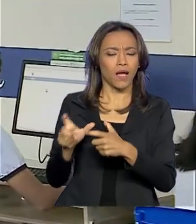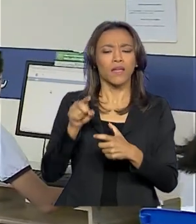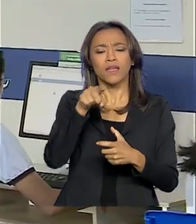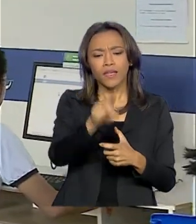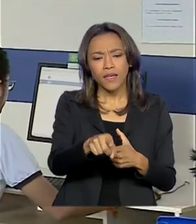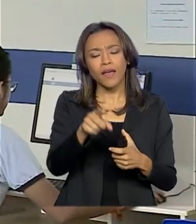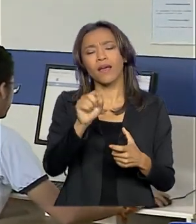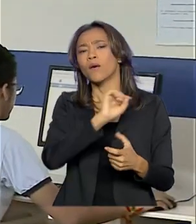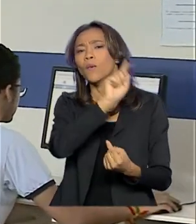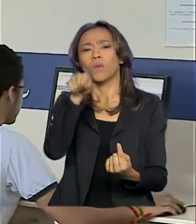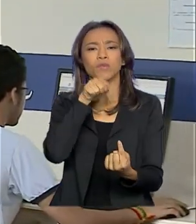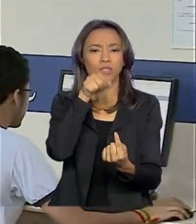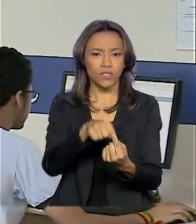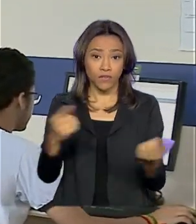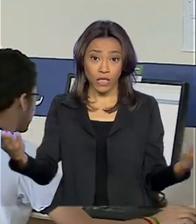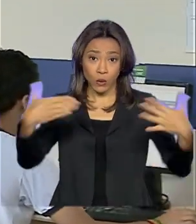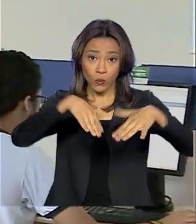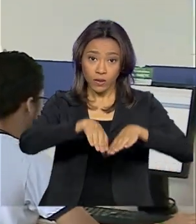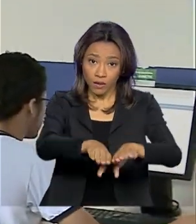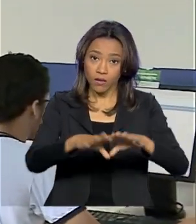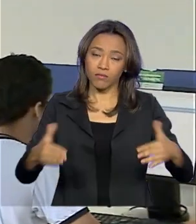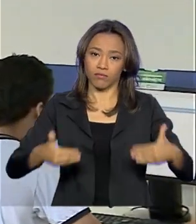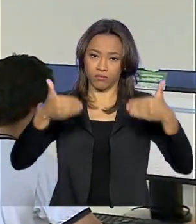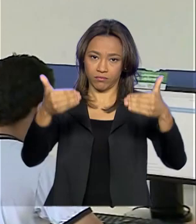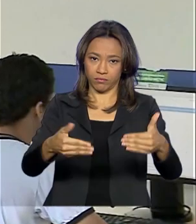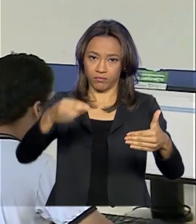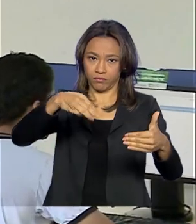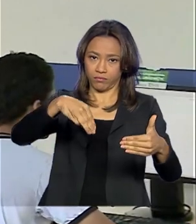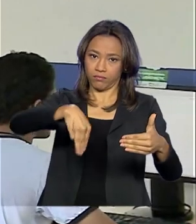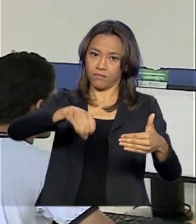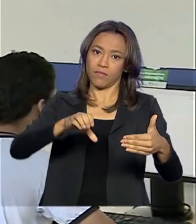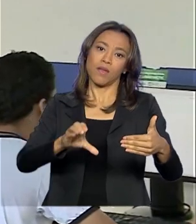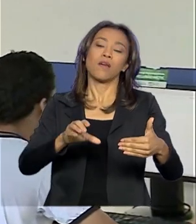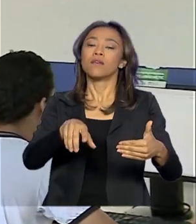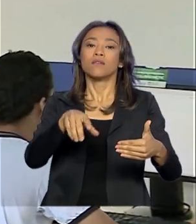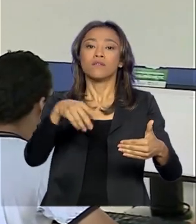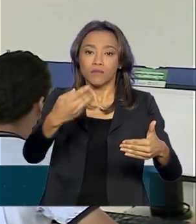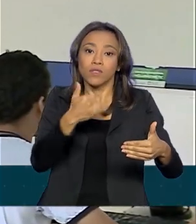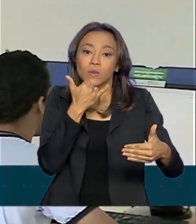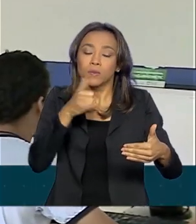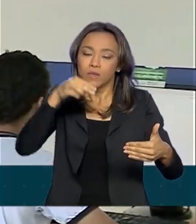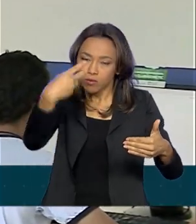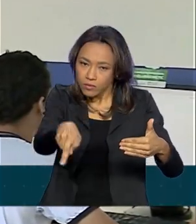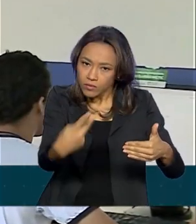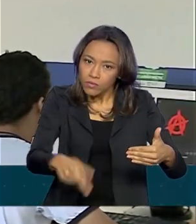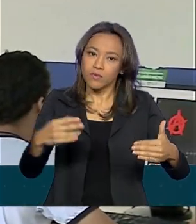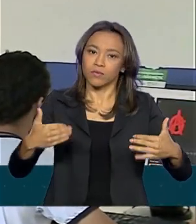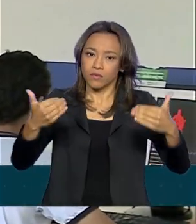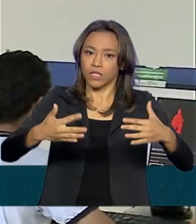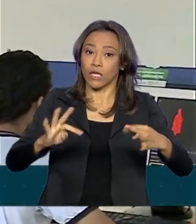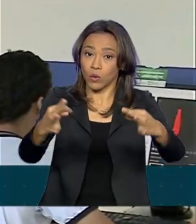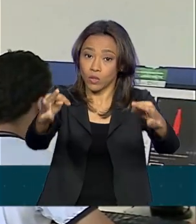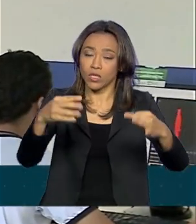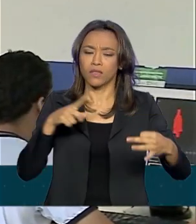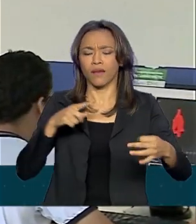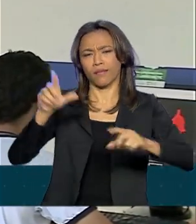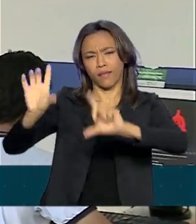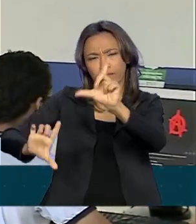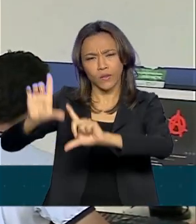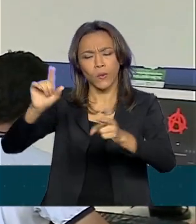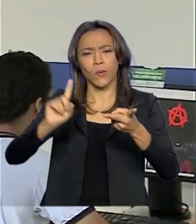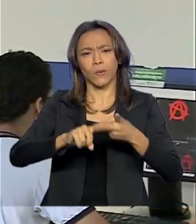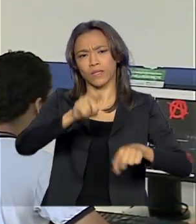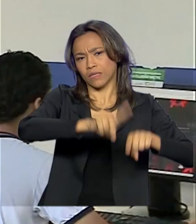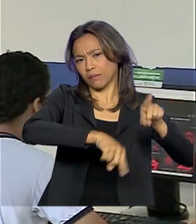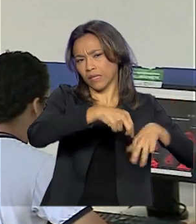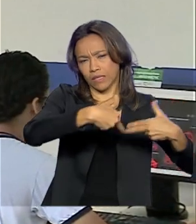de inclusão digital do Ministério. Hoje o Brasil conta com 8 centros que recebem doações de computadores, televisores e